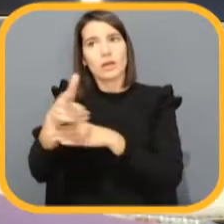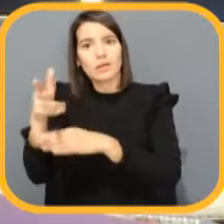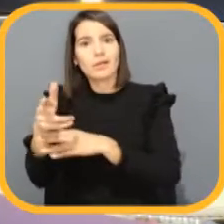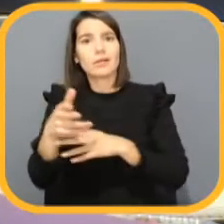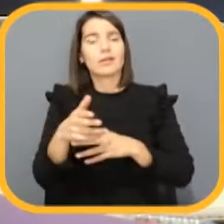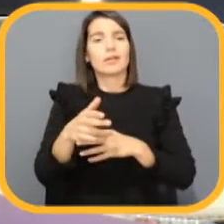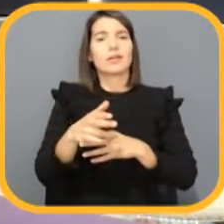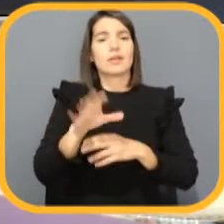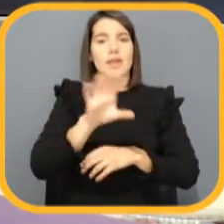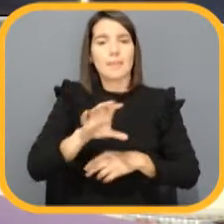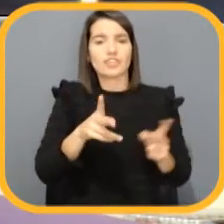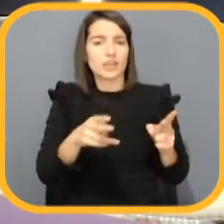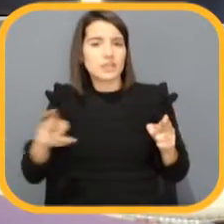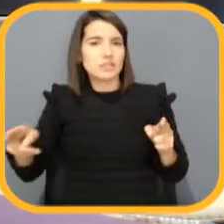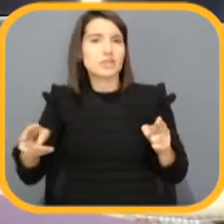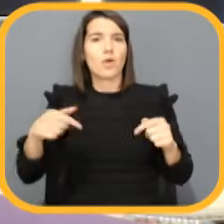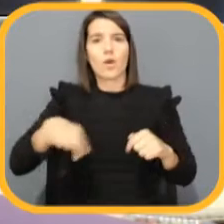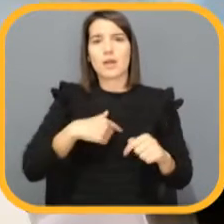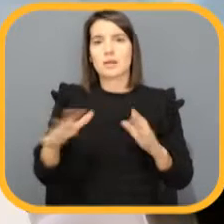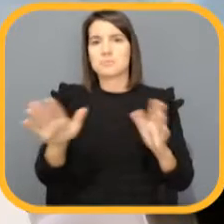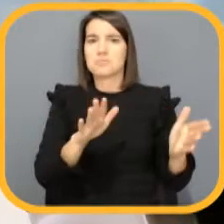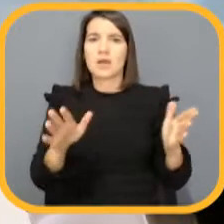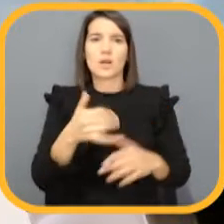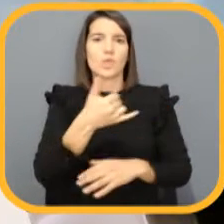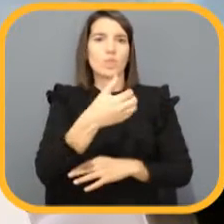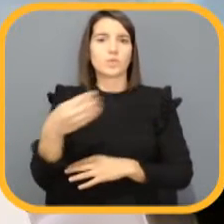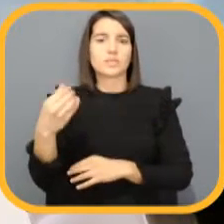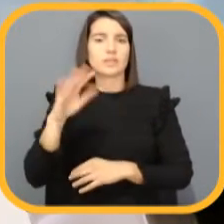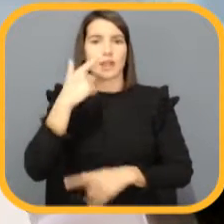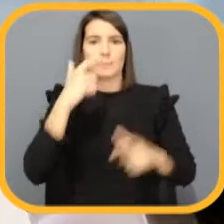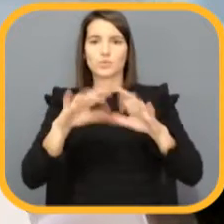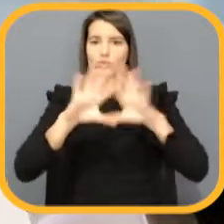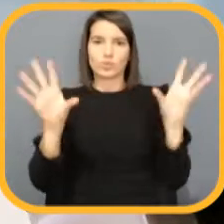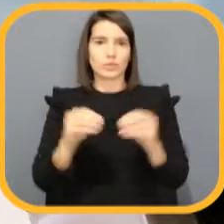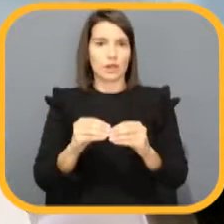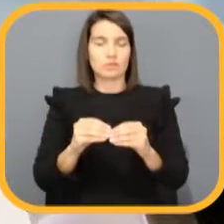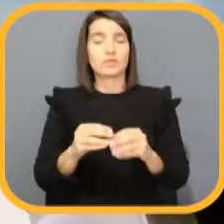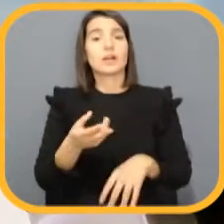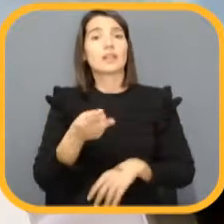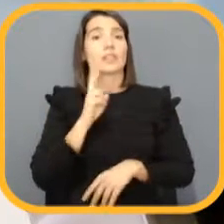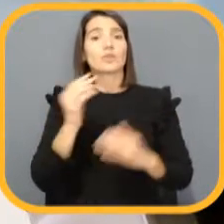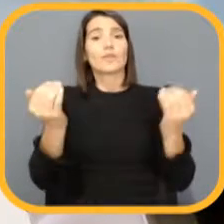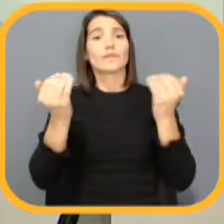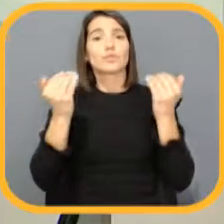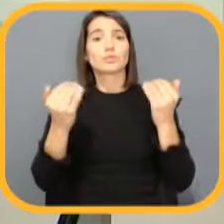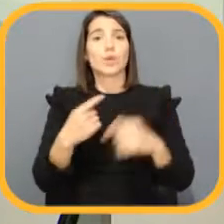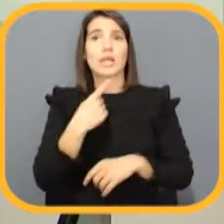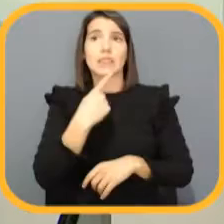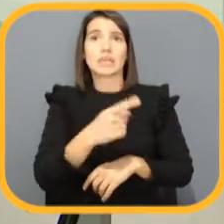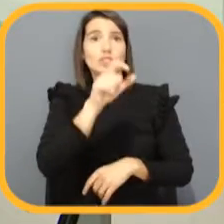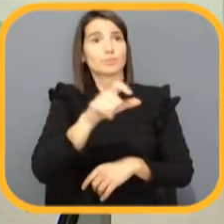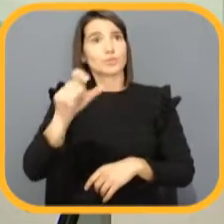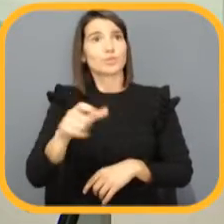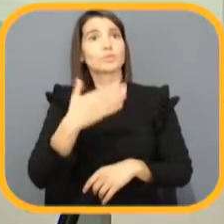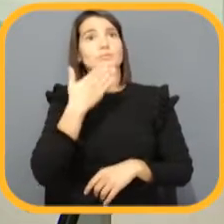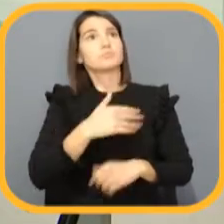editores de imagem, inclui produção. E neste momento eu julgo que andamos à volta das 200 e tal pessoas por junto. Qualquer diretor de